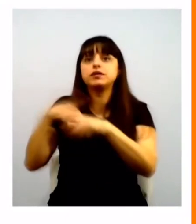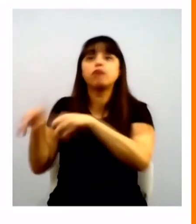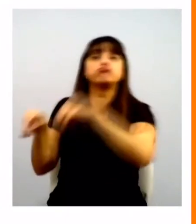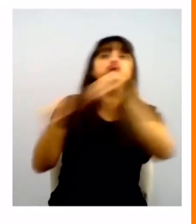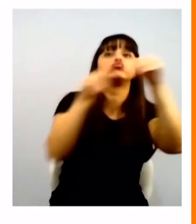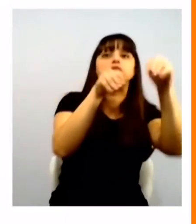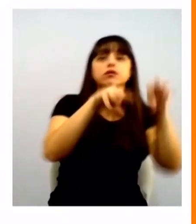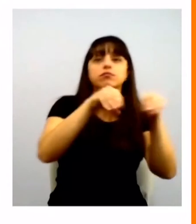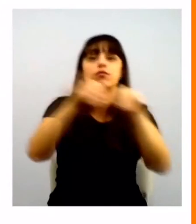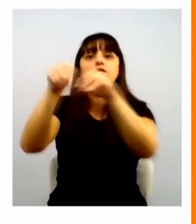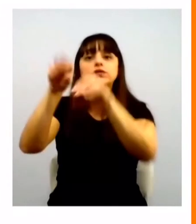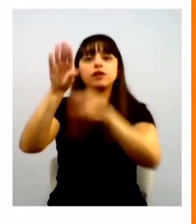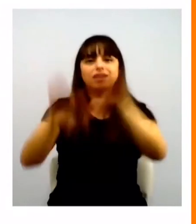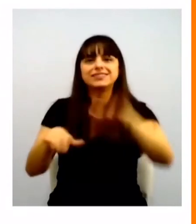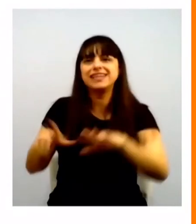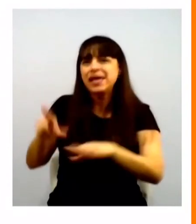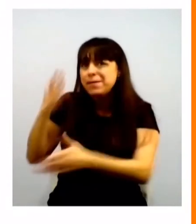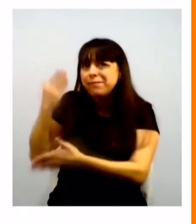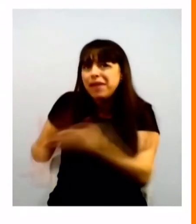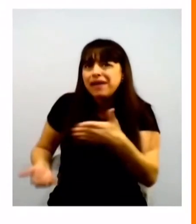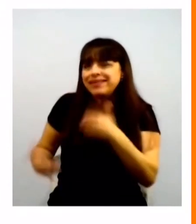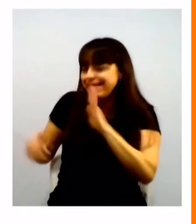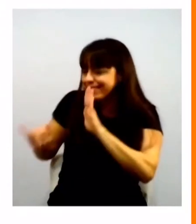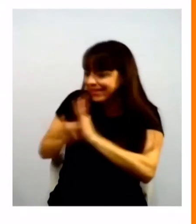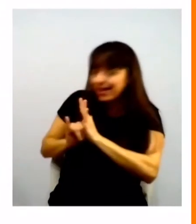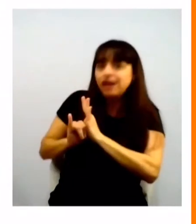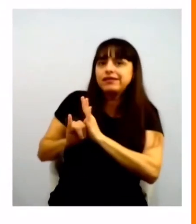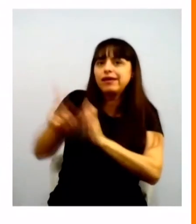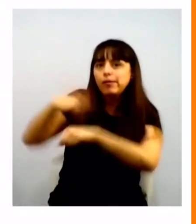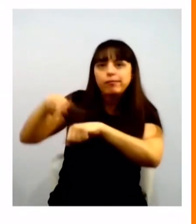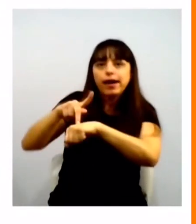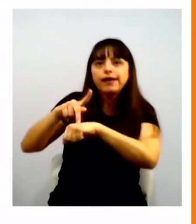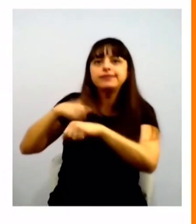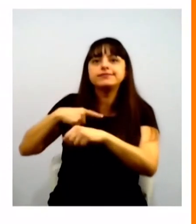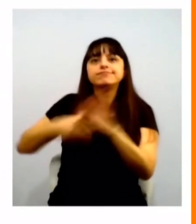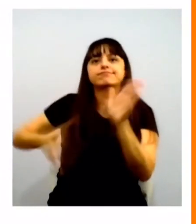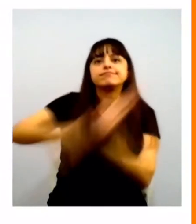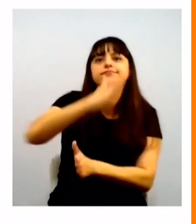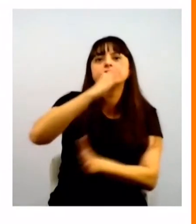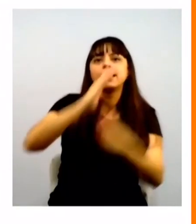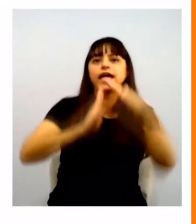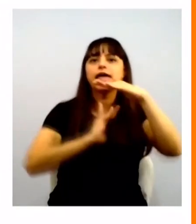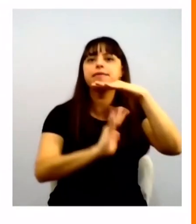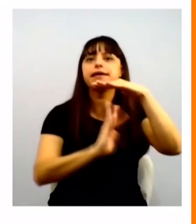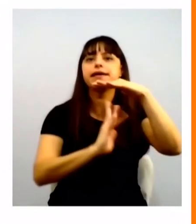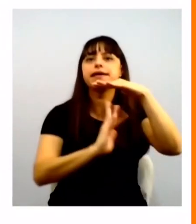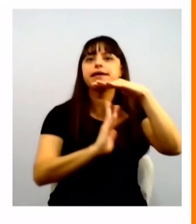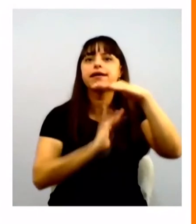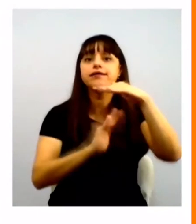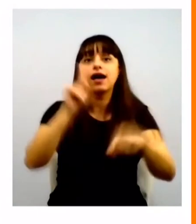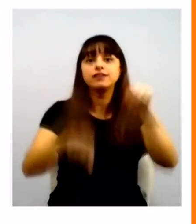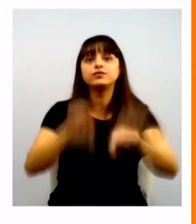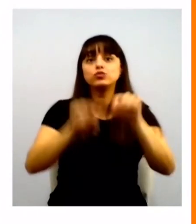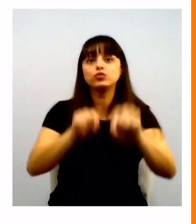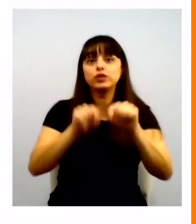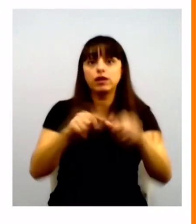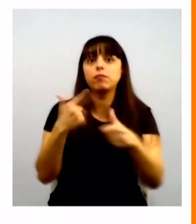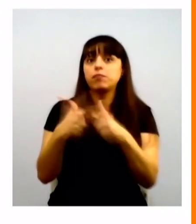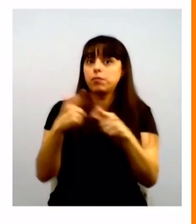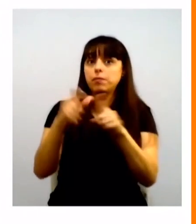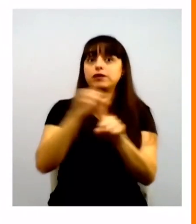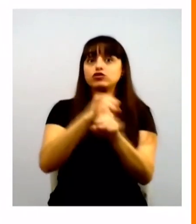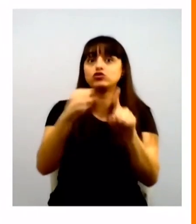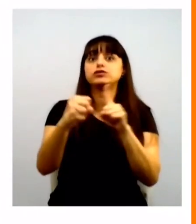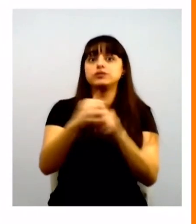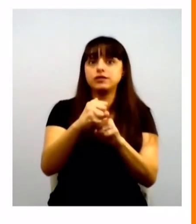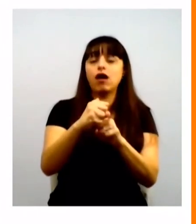pobreza e perdão a identidade cultural, sua nível de margem social é mais alto. Quando, apesar de uma